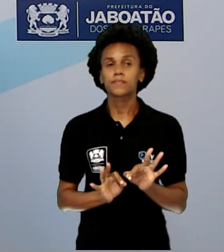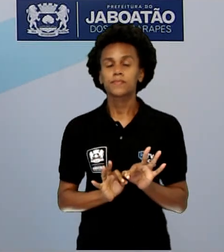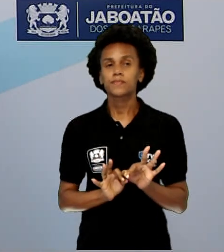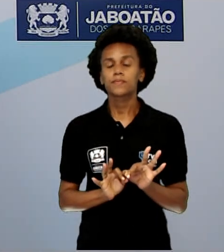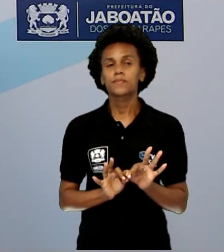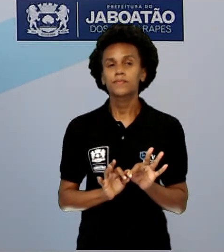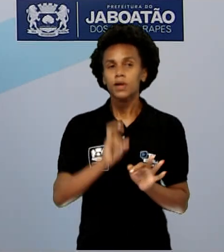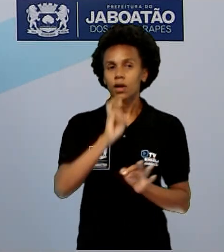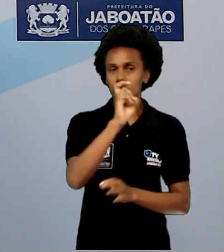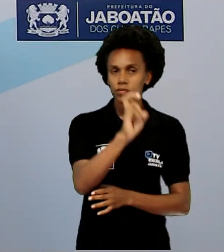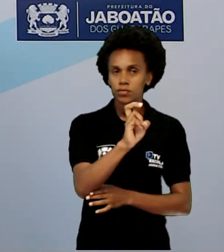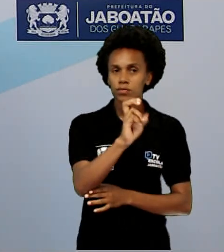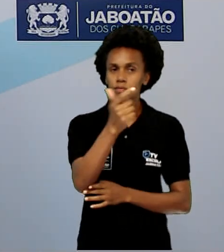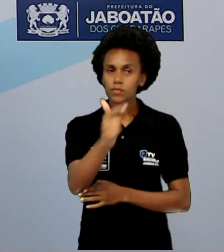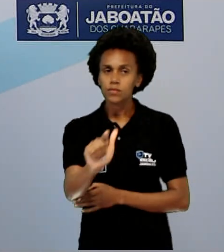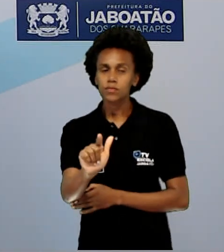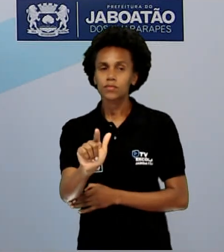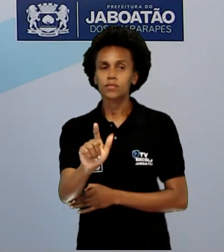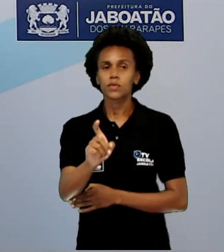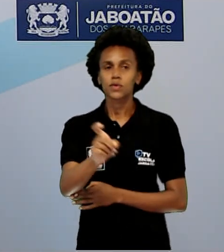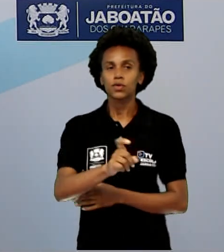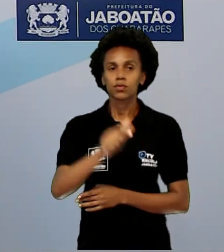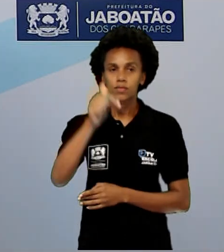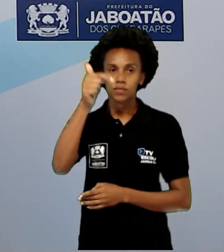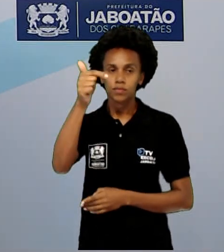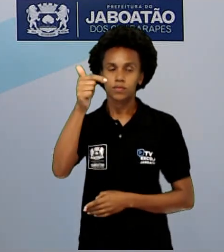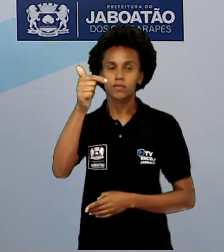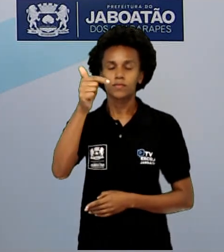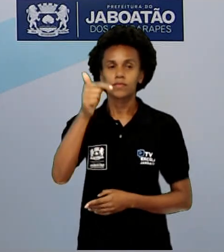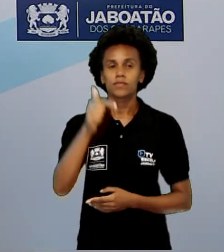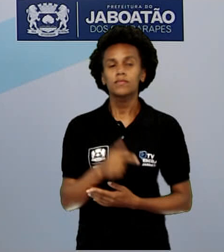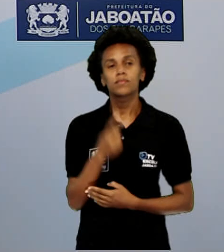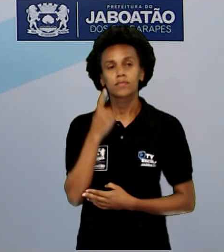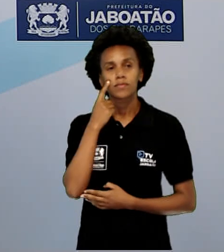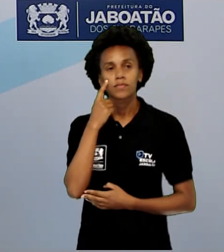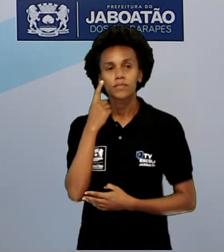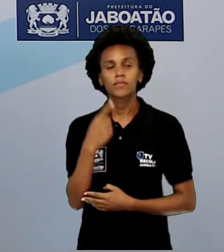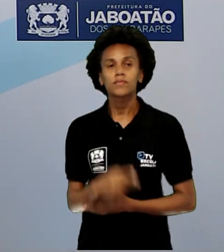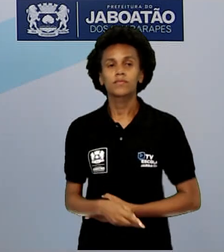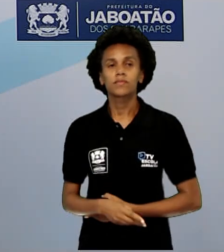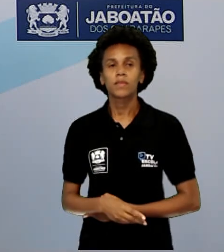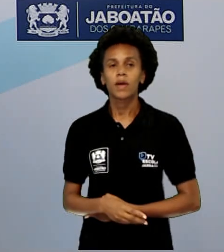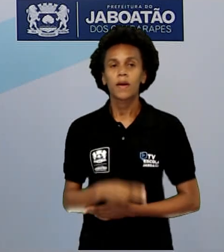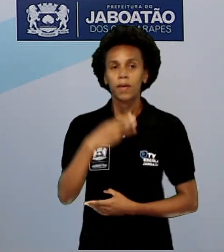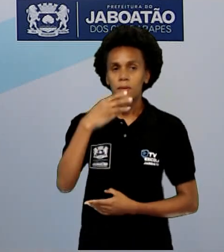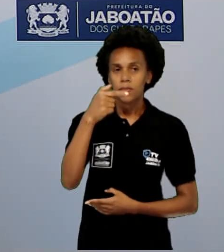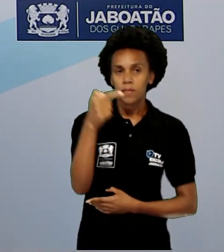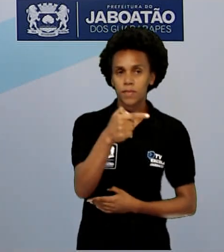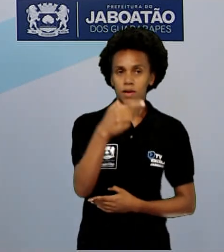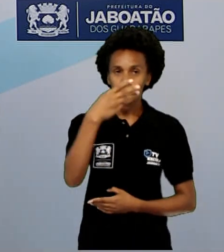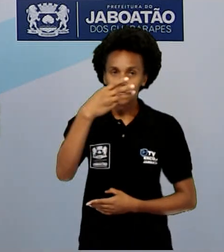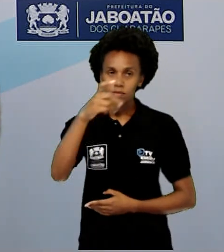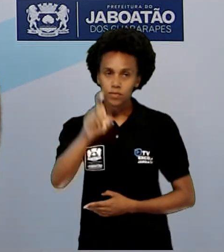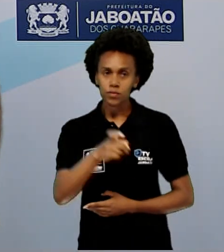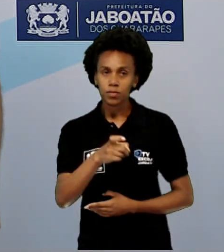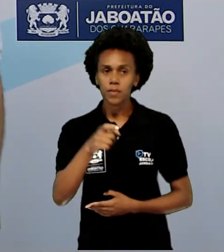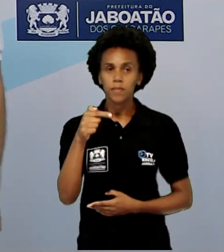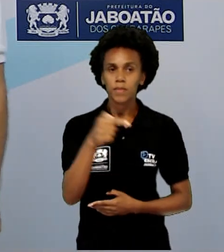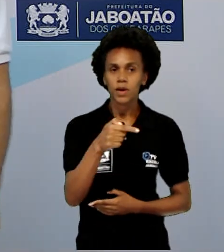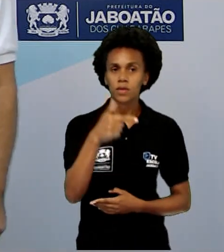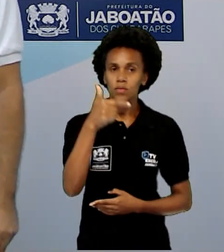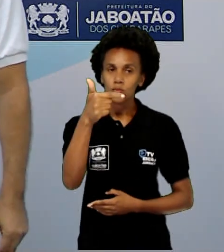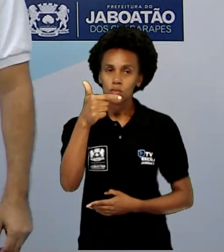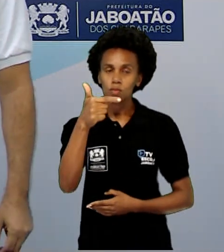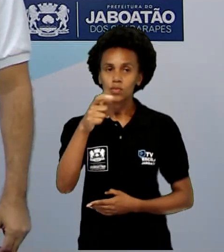o 5. X ao quadrado, ó, menos 3x com menos 2x dá menos 5x, mais